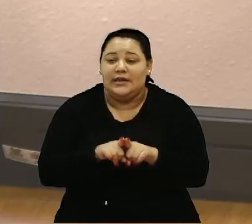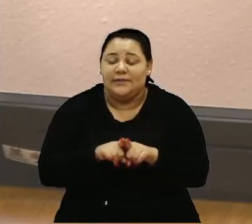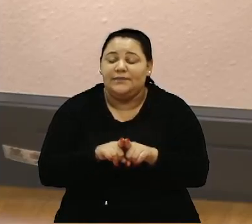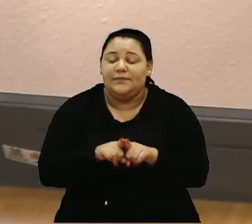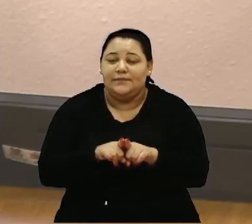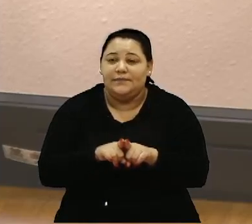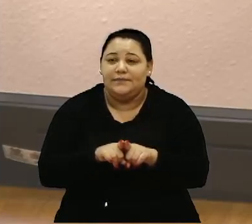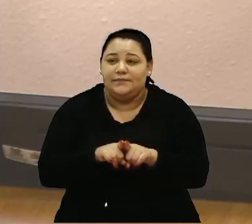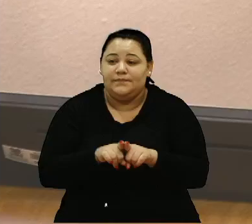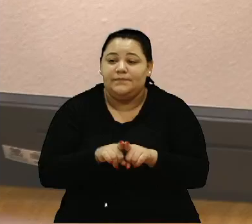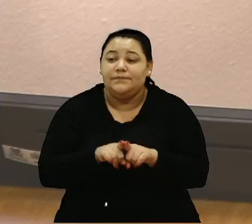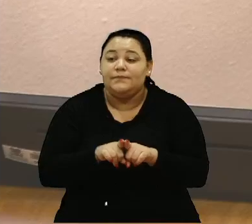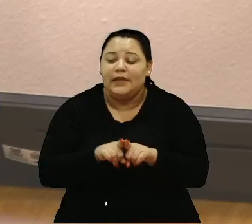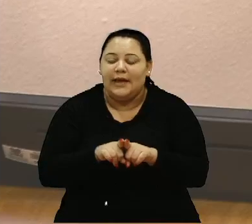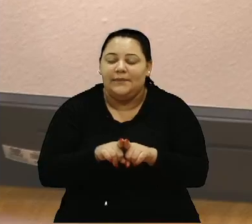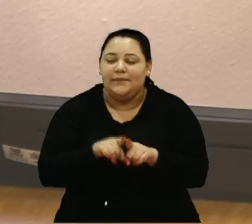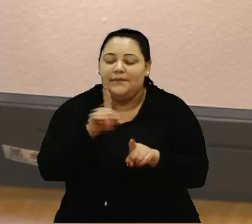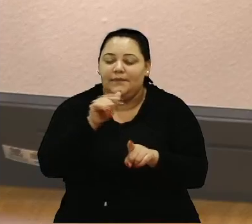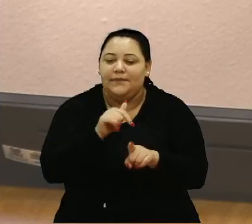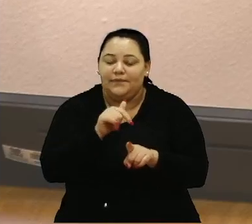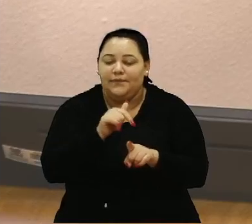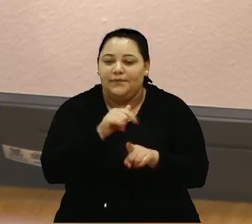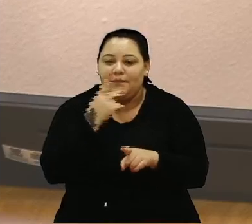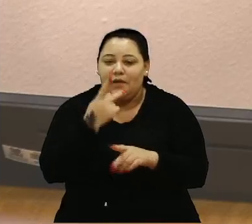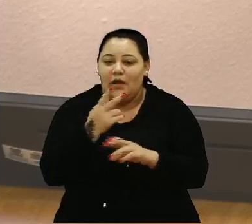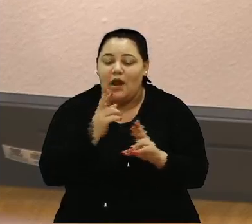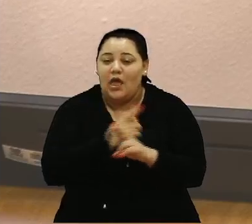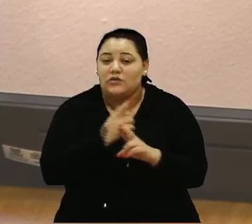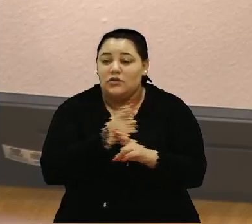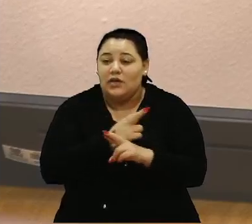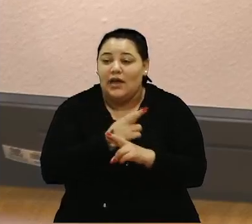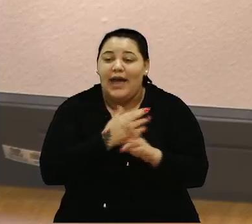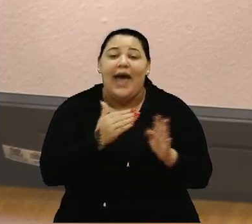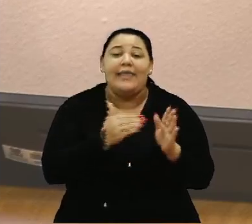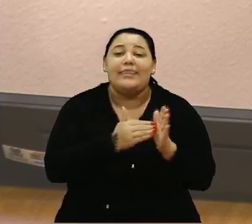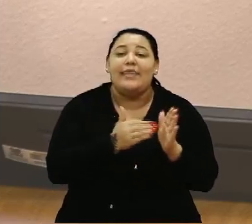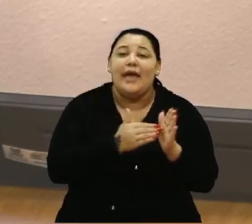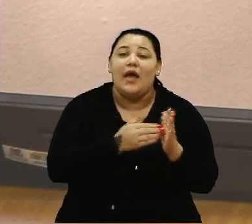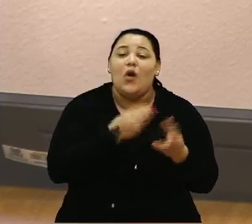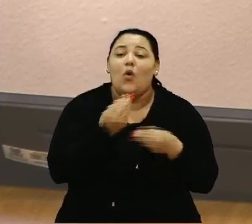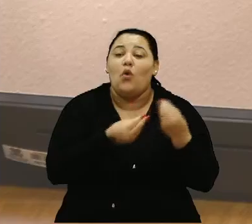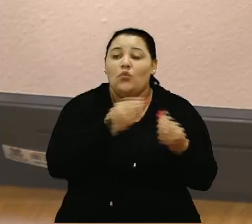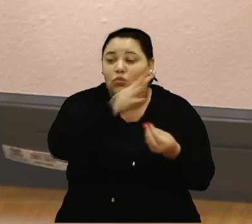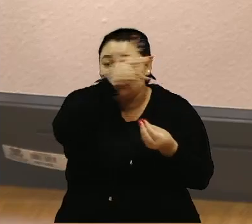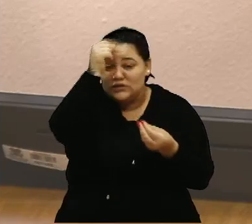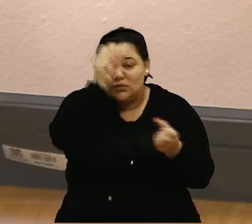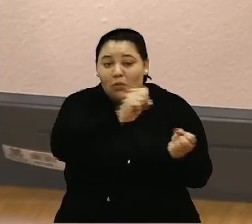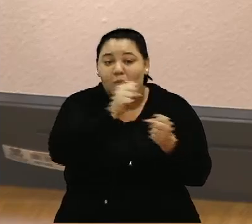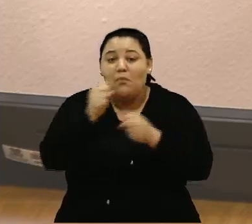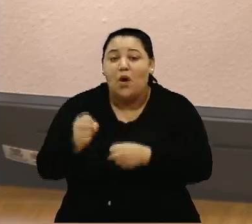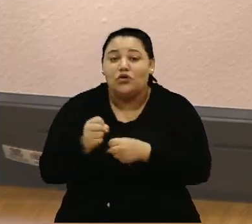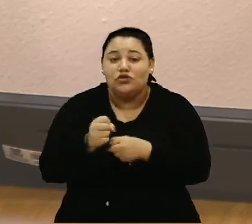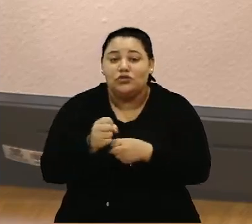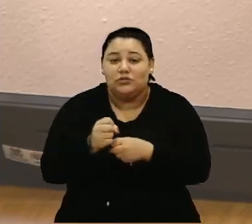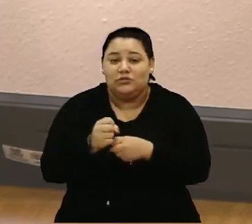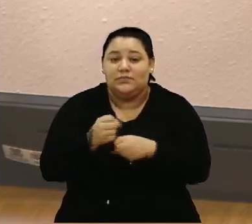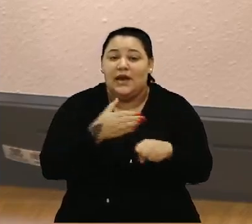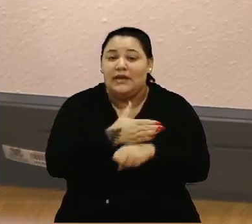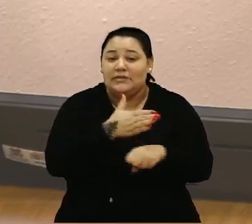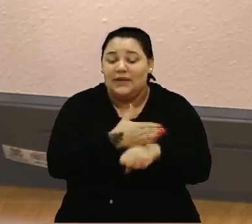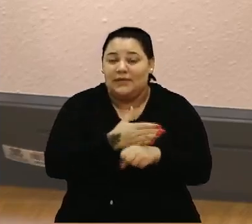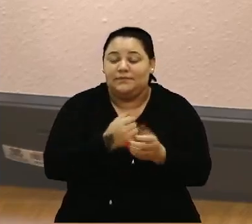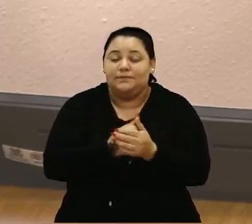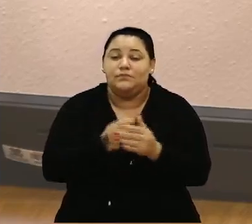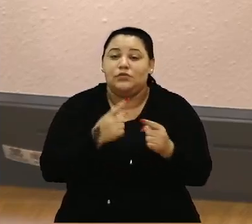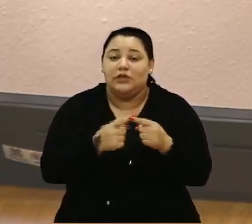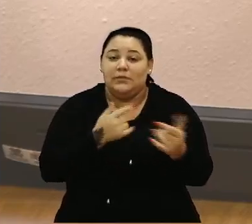isso. Vereadora Estela, na questão de até onde o município ele pode se envolver nesse caso. Porque, por exemplo, com aquela